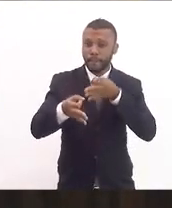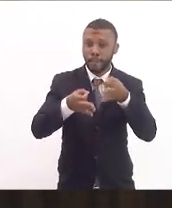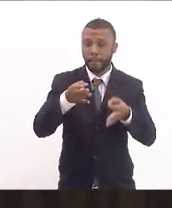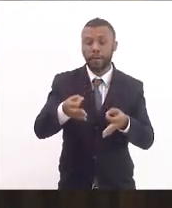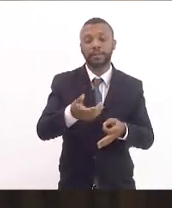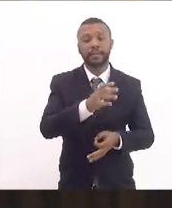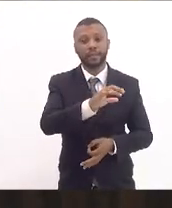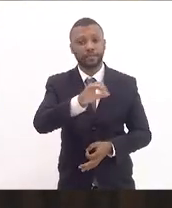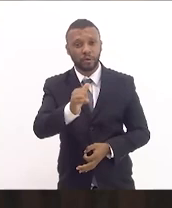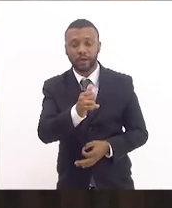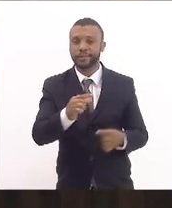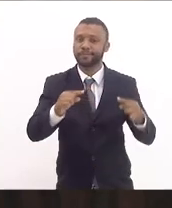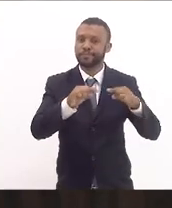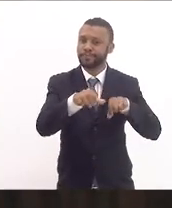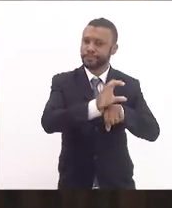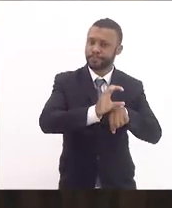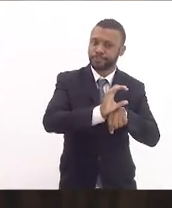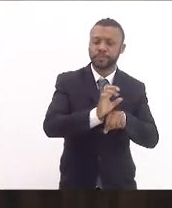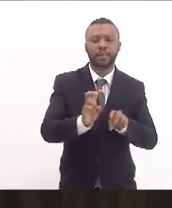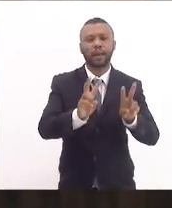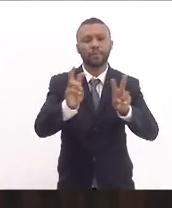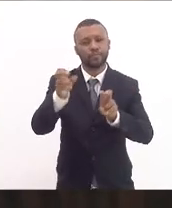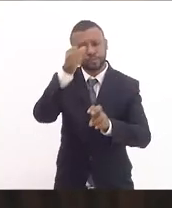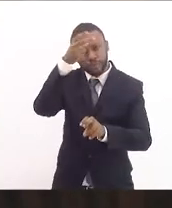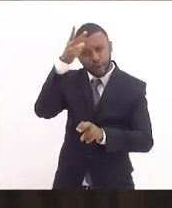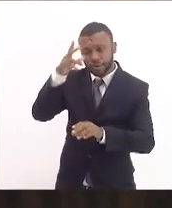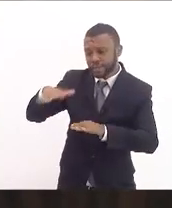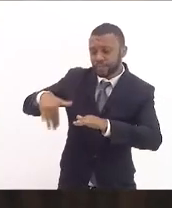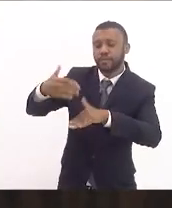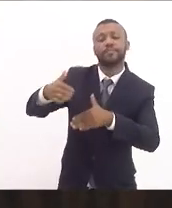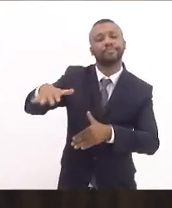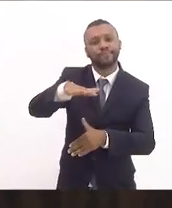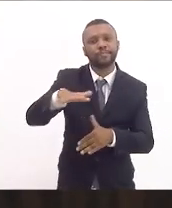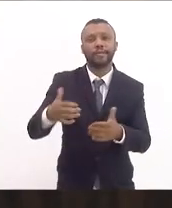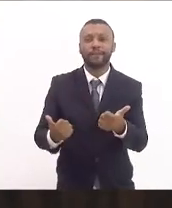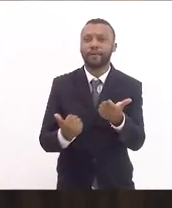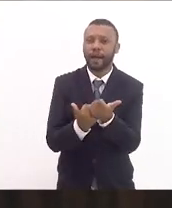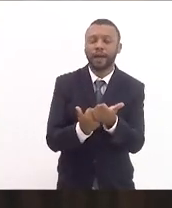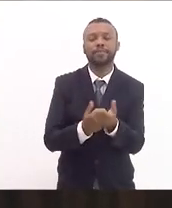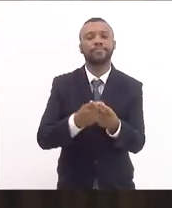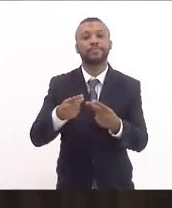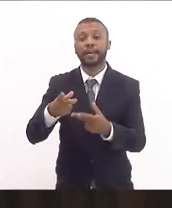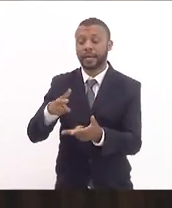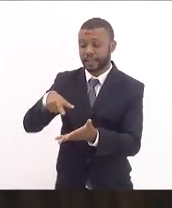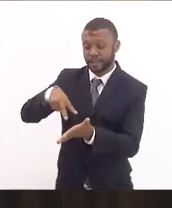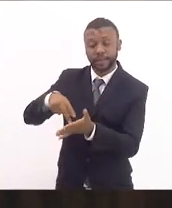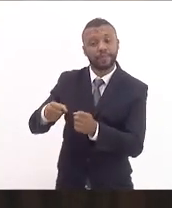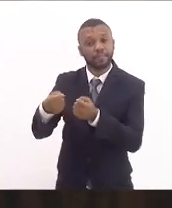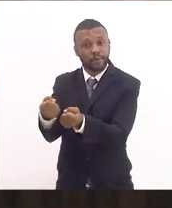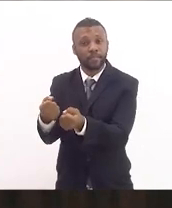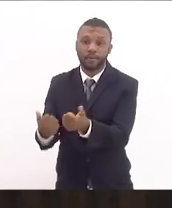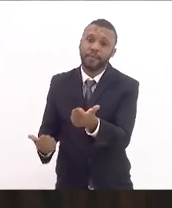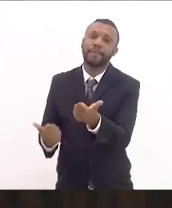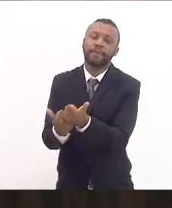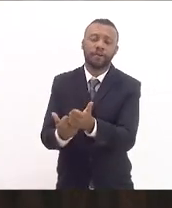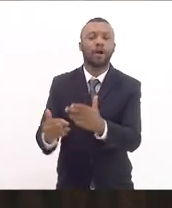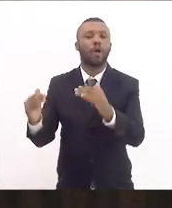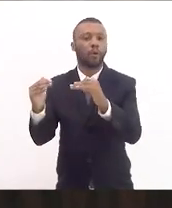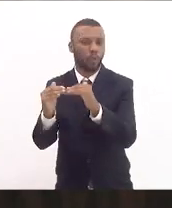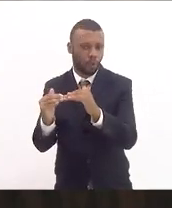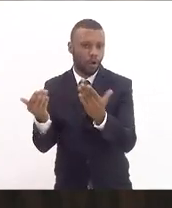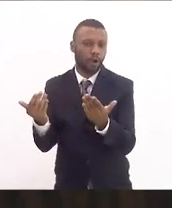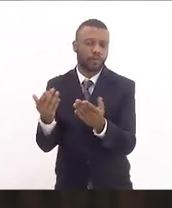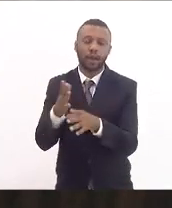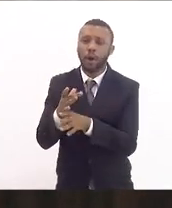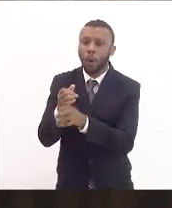condicionalidade assuntos municipais envolvimento em jornal favorável a Defesa Civil favorável tributação é favorável